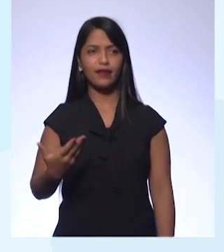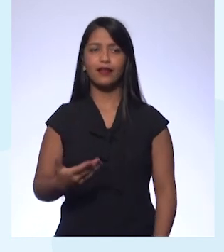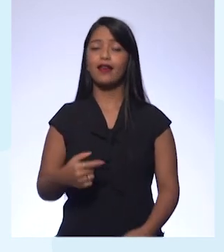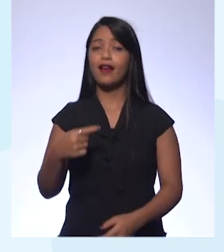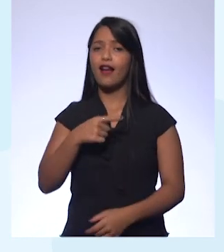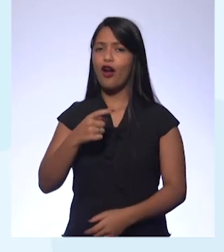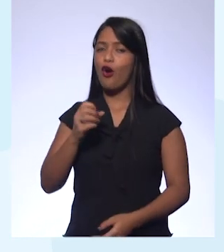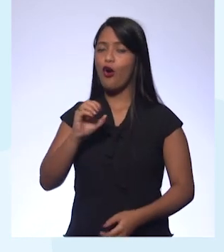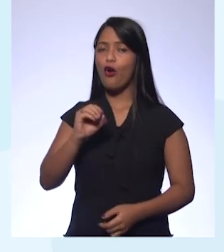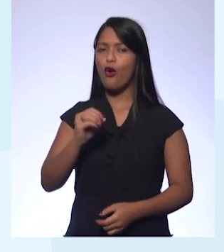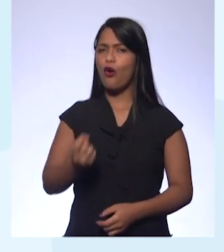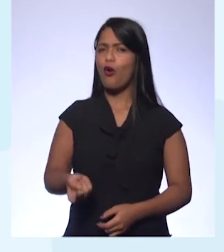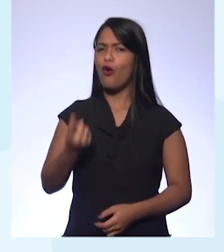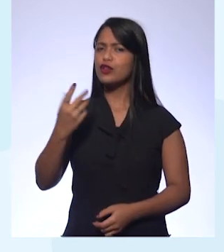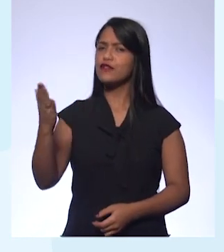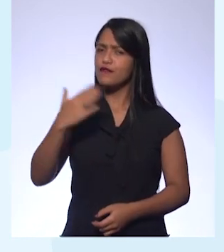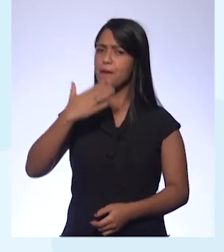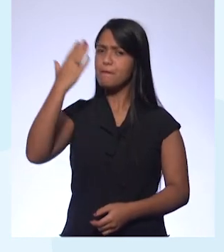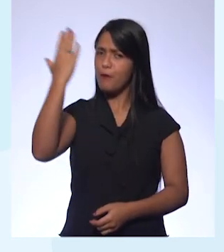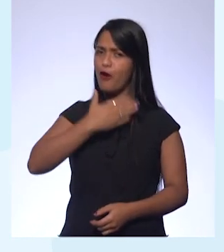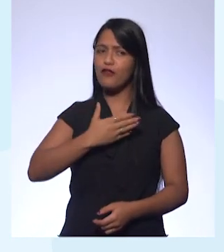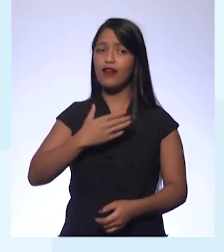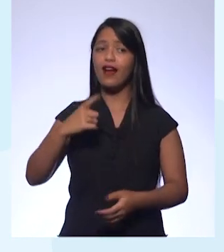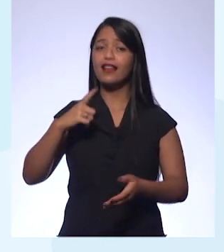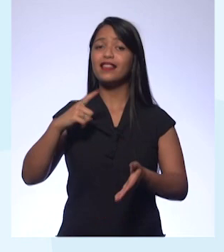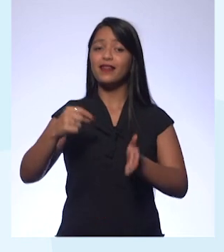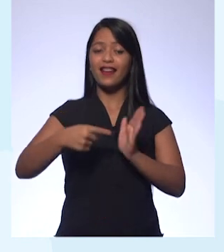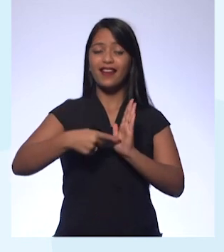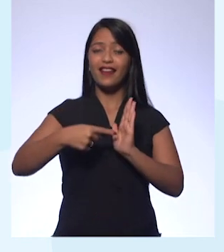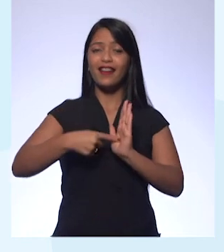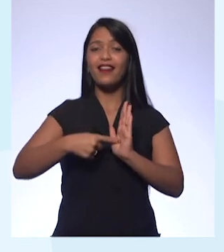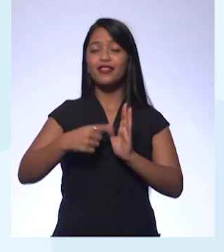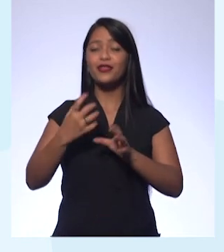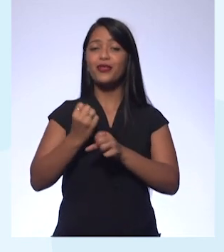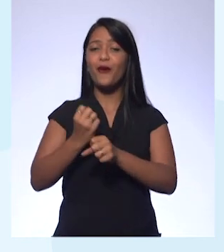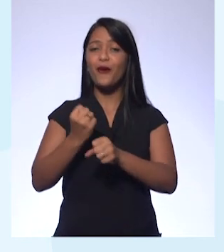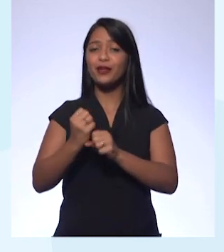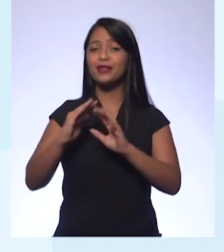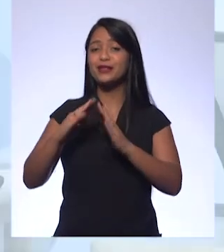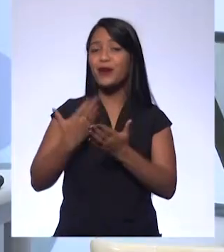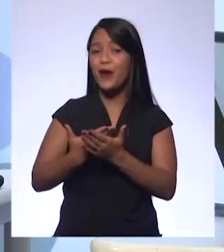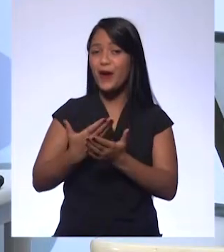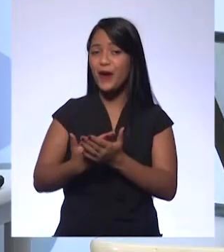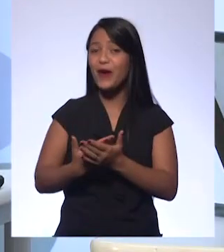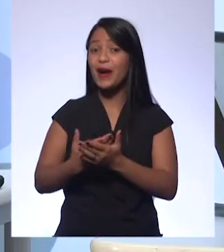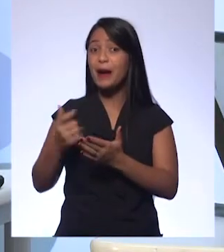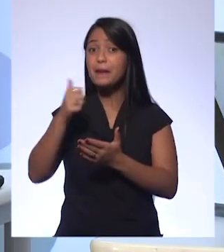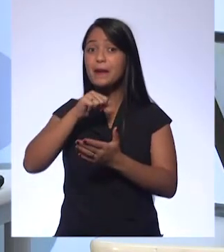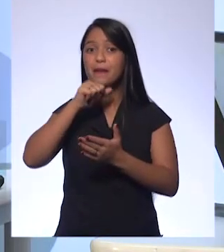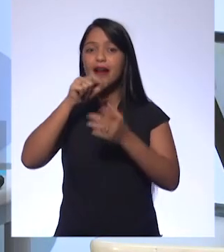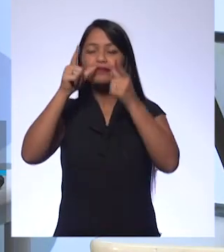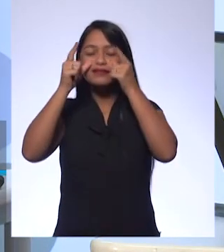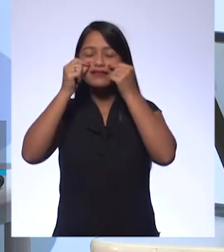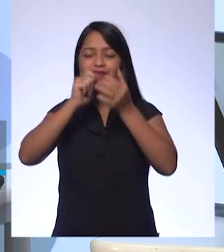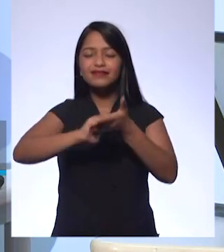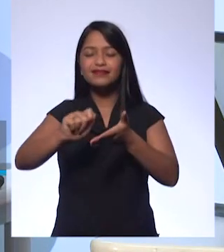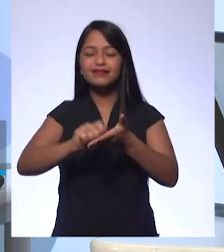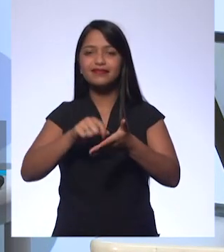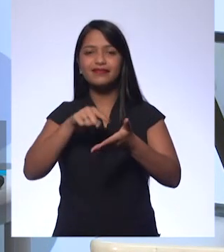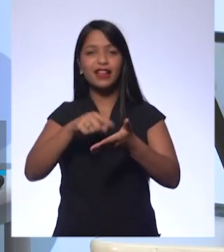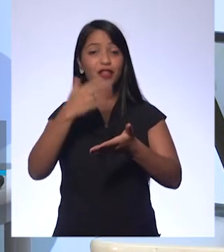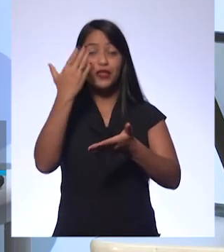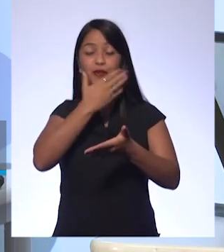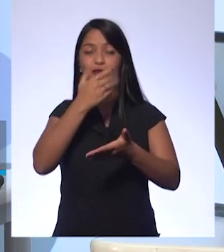gente... Vem cá provar então, aí tem um boletim escolar. É um meme, né, gente? É para ela assinar ali e não ver. Variação social